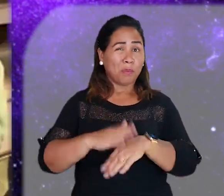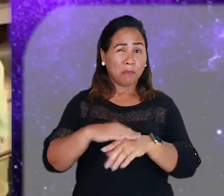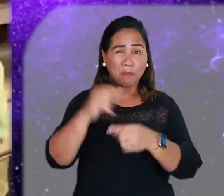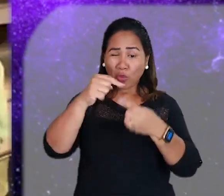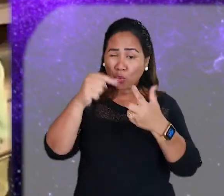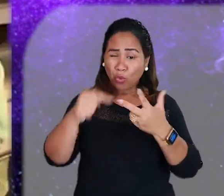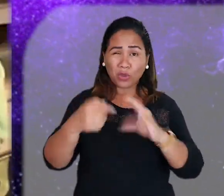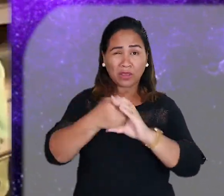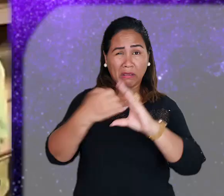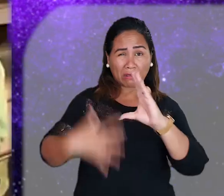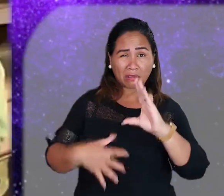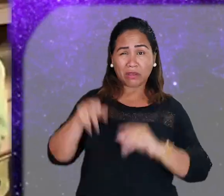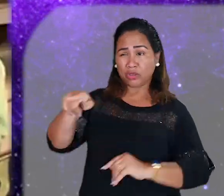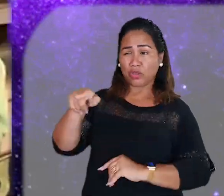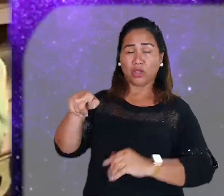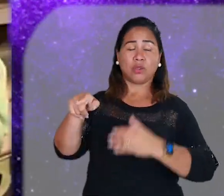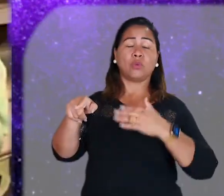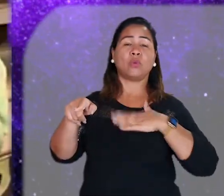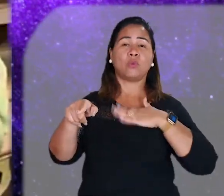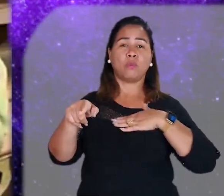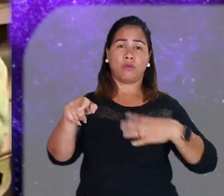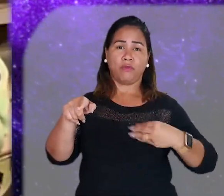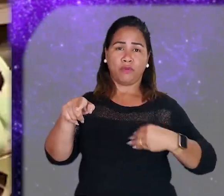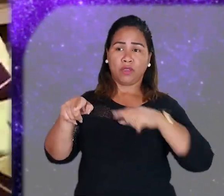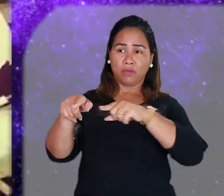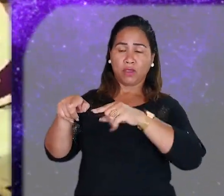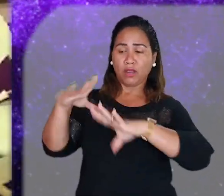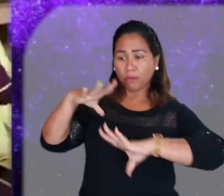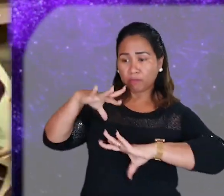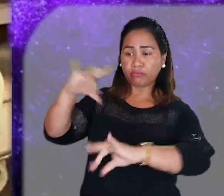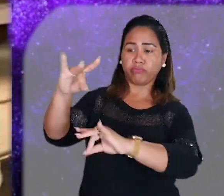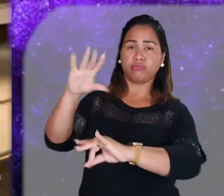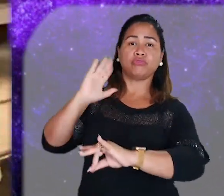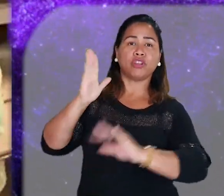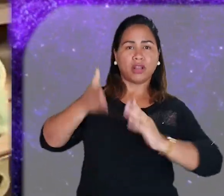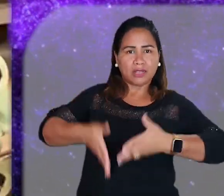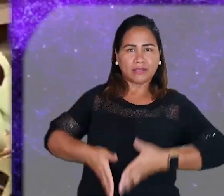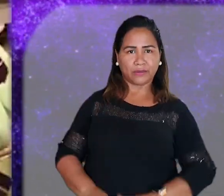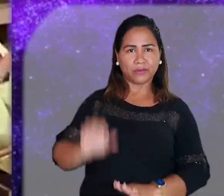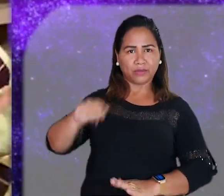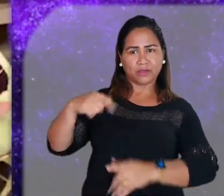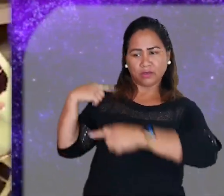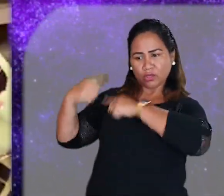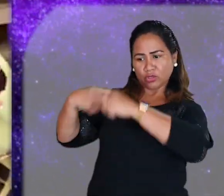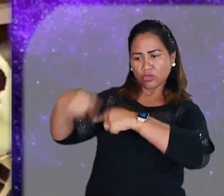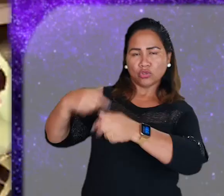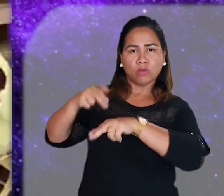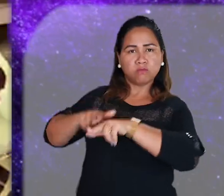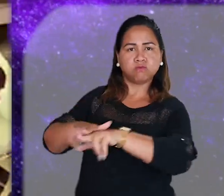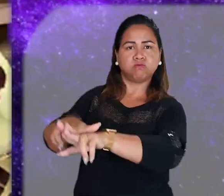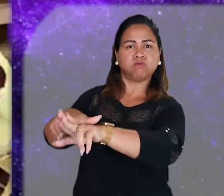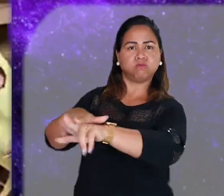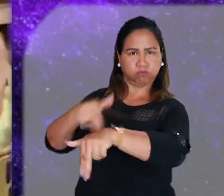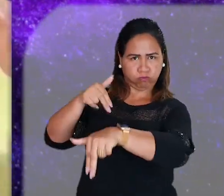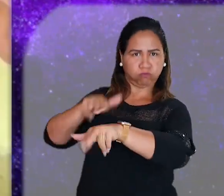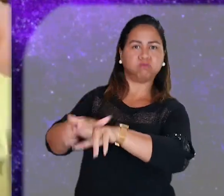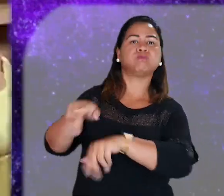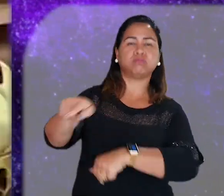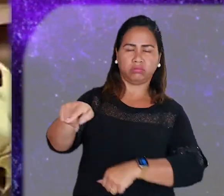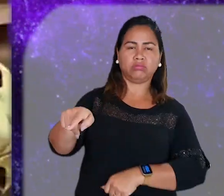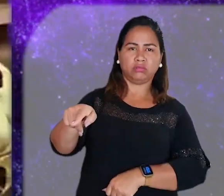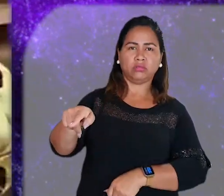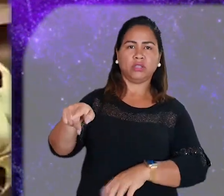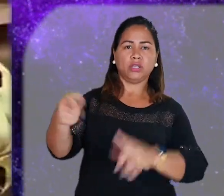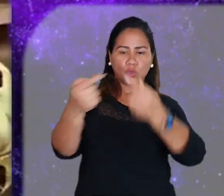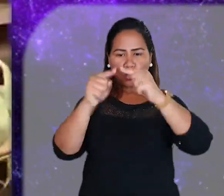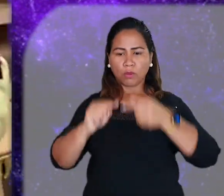então muito do comportamento do Arthur também veio no DNA na sua sexualidade também foi herdado por ele que